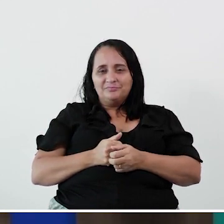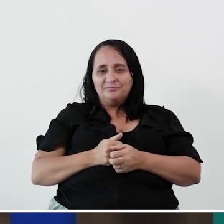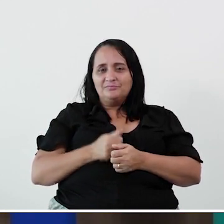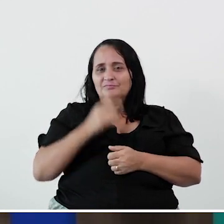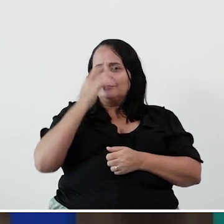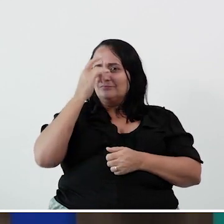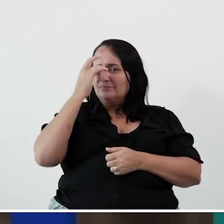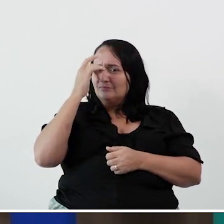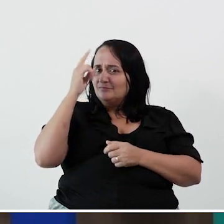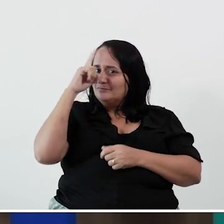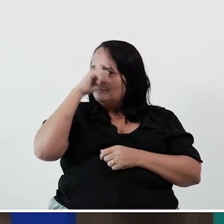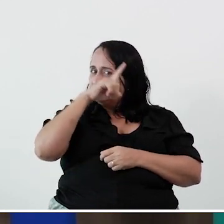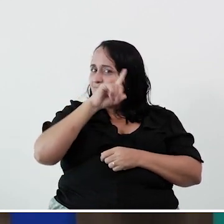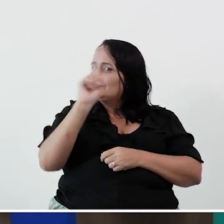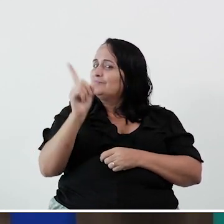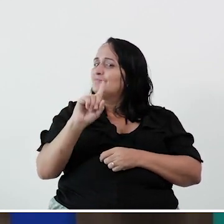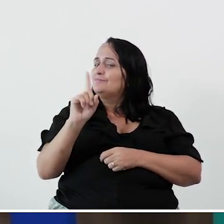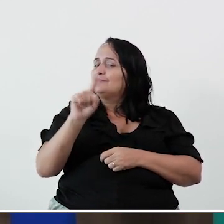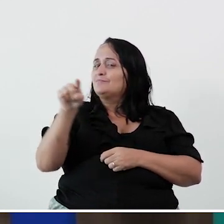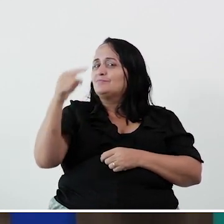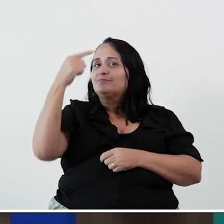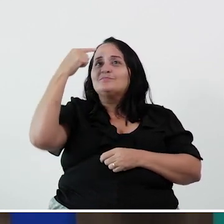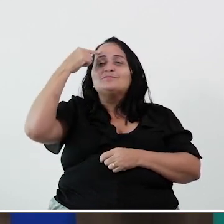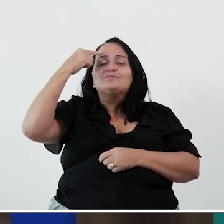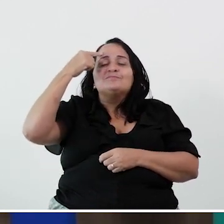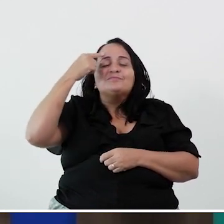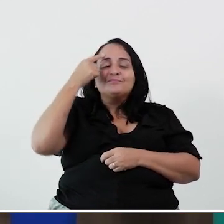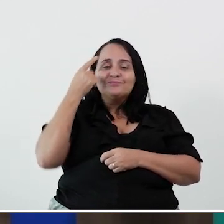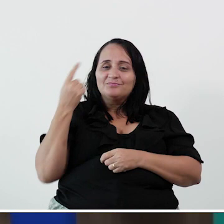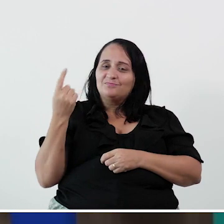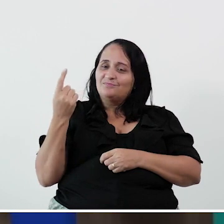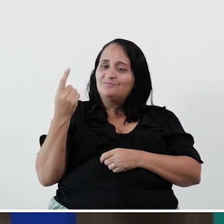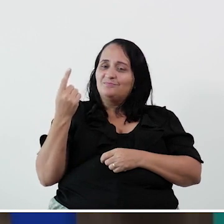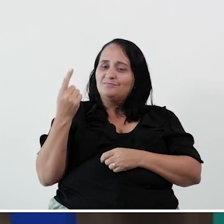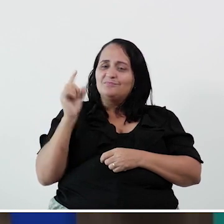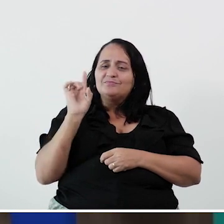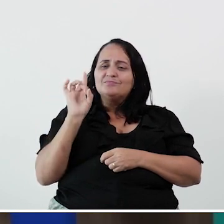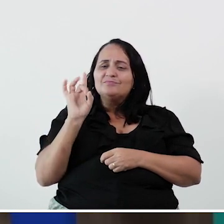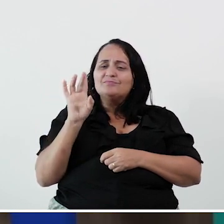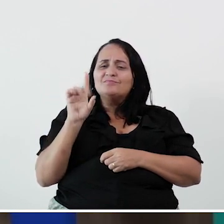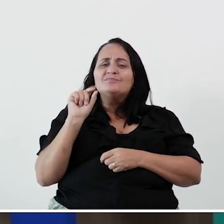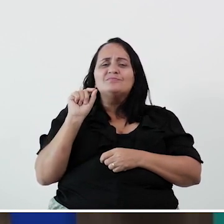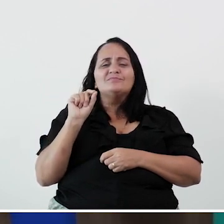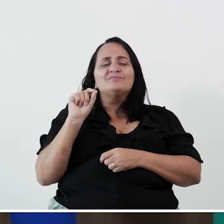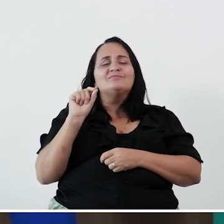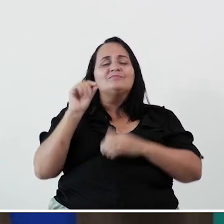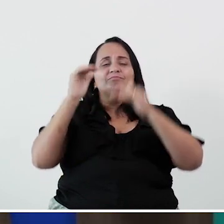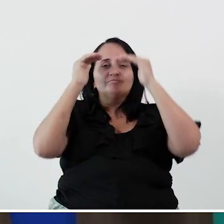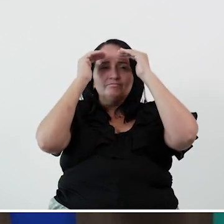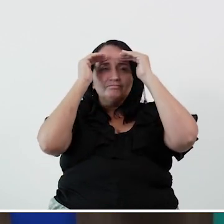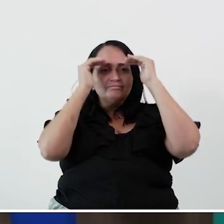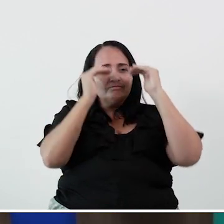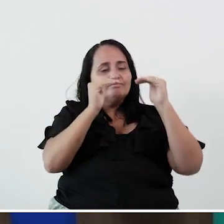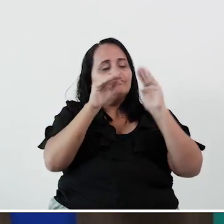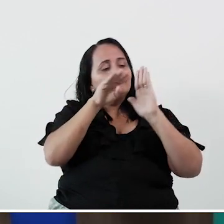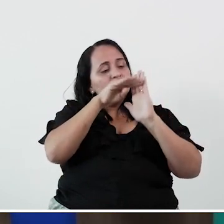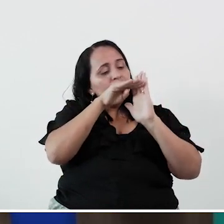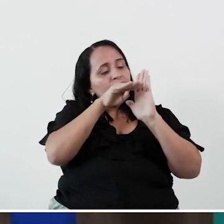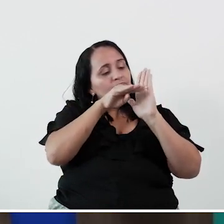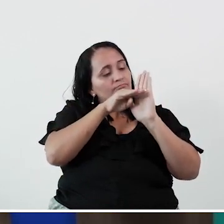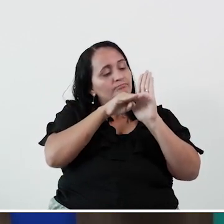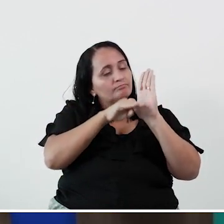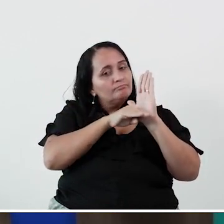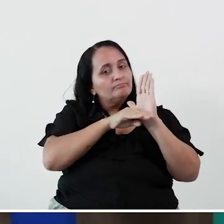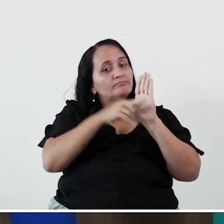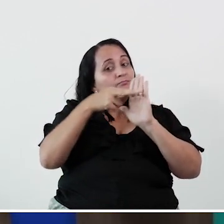difícil como você pensou que seria. Basta que a gente obedeça a ordem de